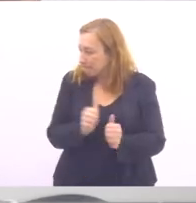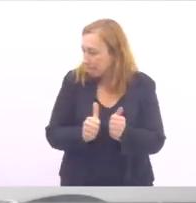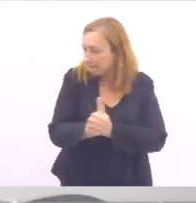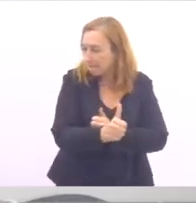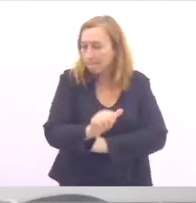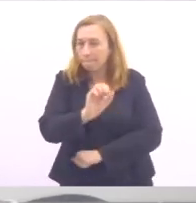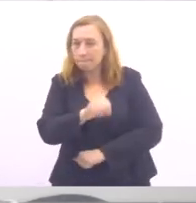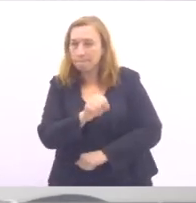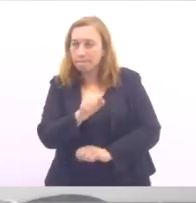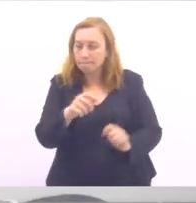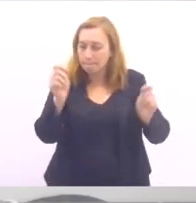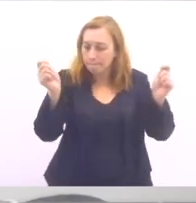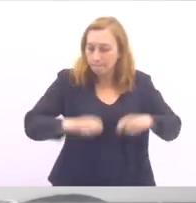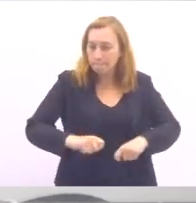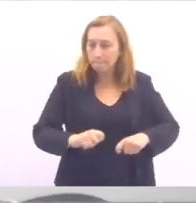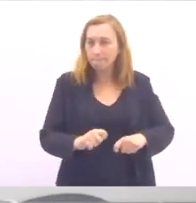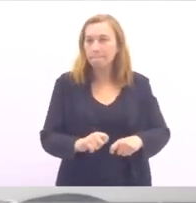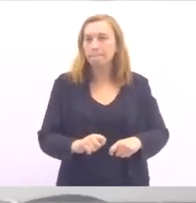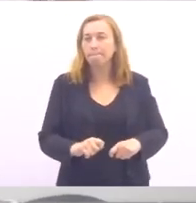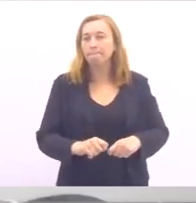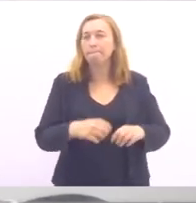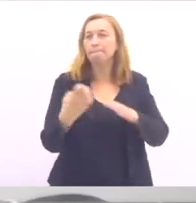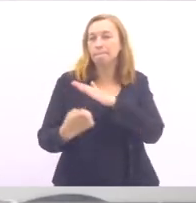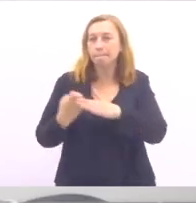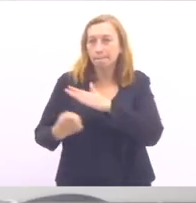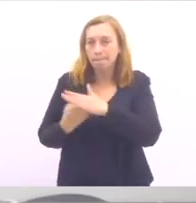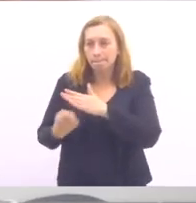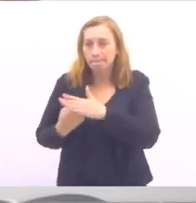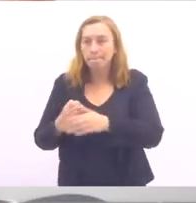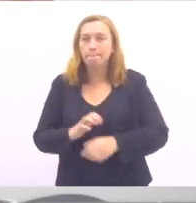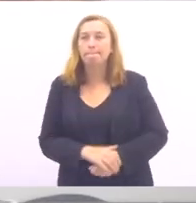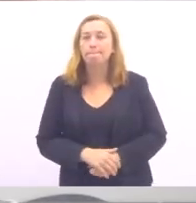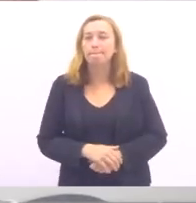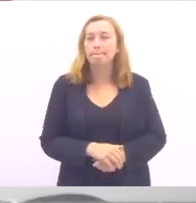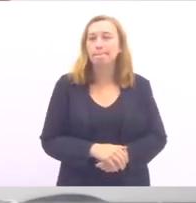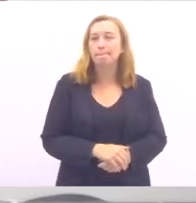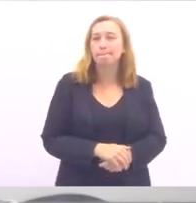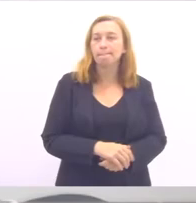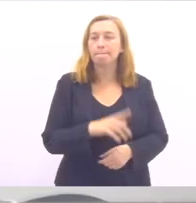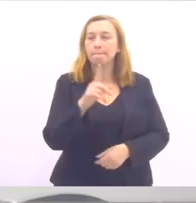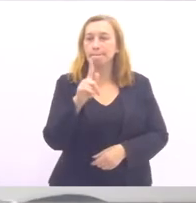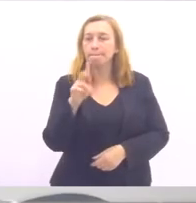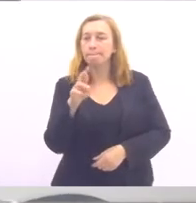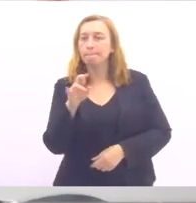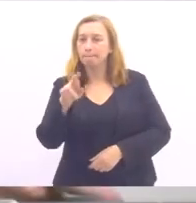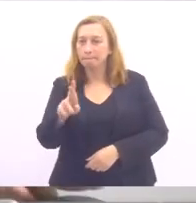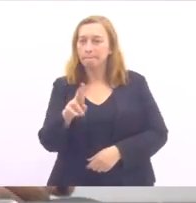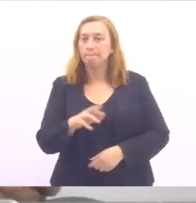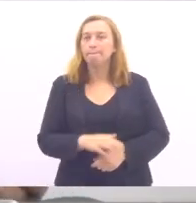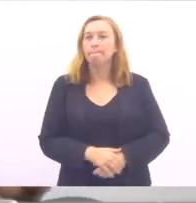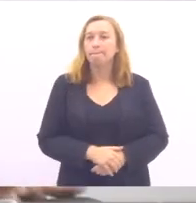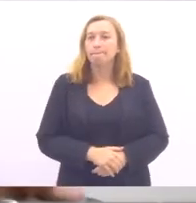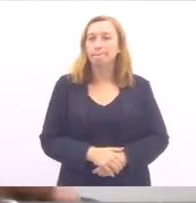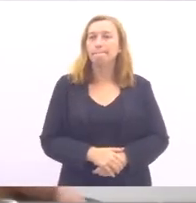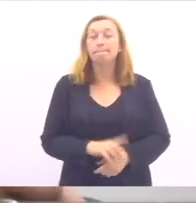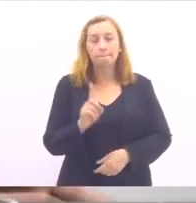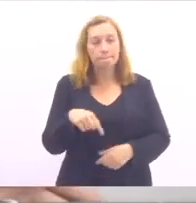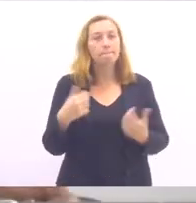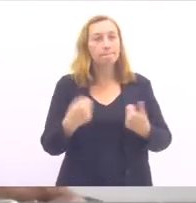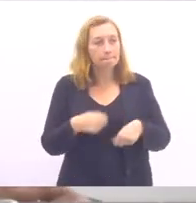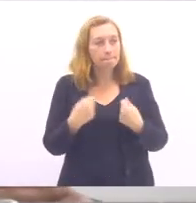sim, de competir com uma empresa, com os grandes geradores, pegando esse resíduo deles. Então, é necessário, isso